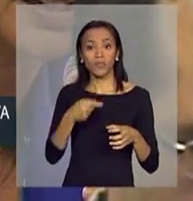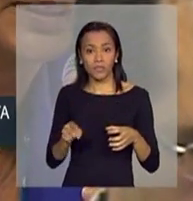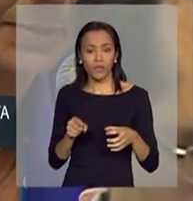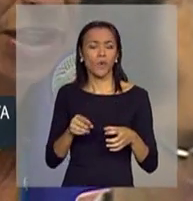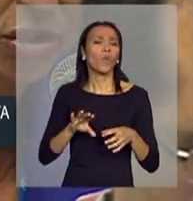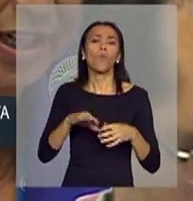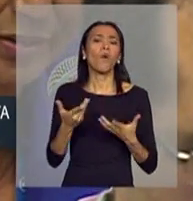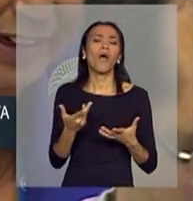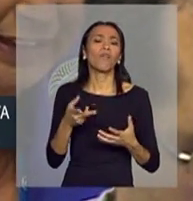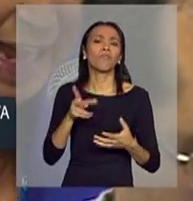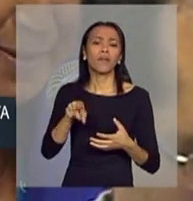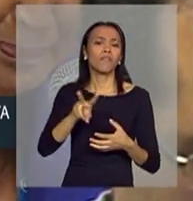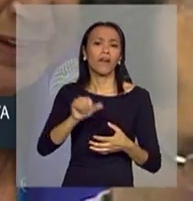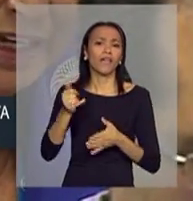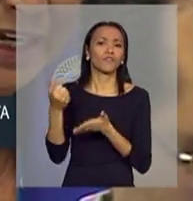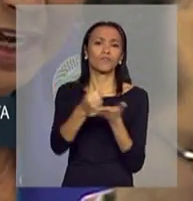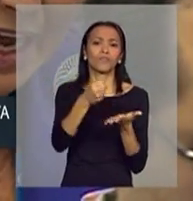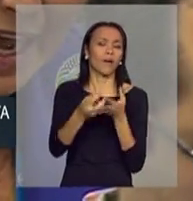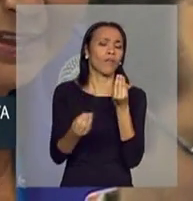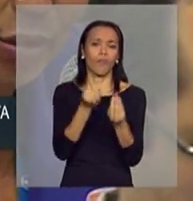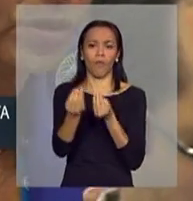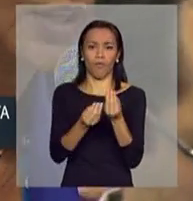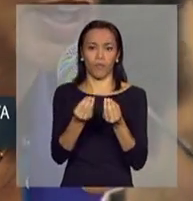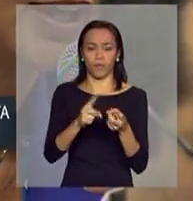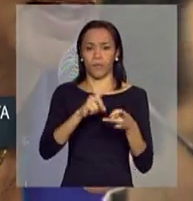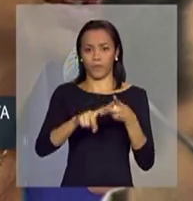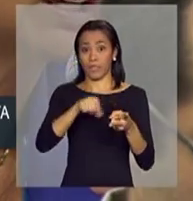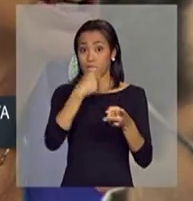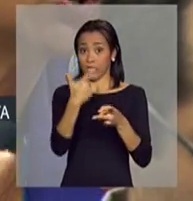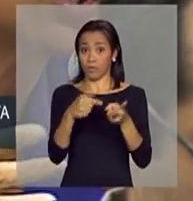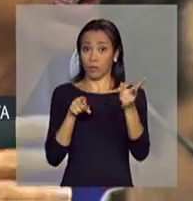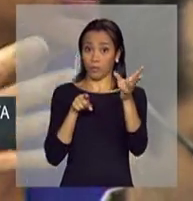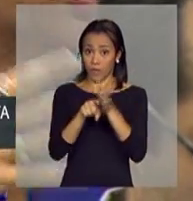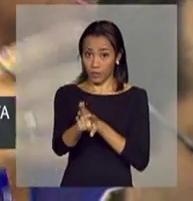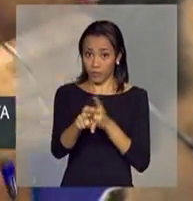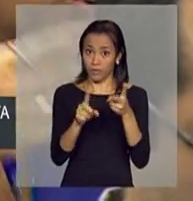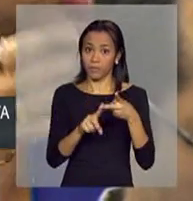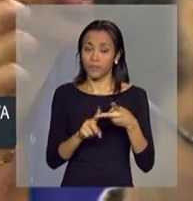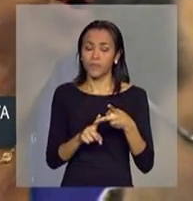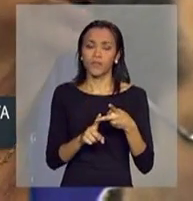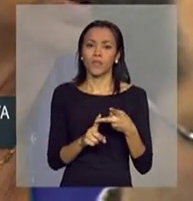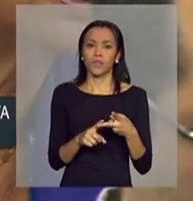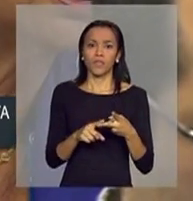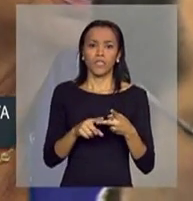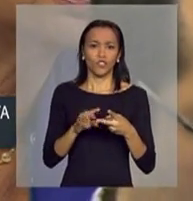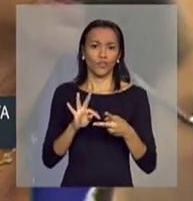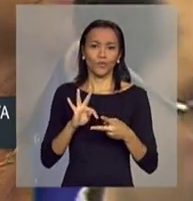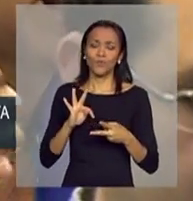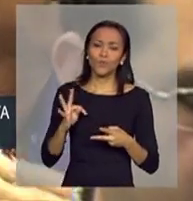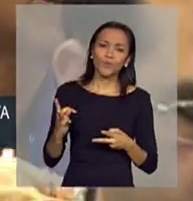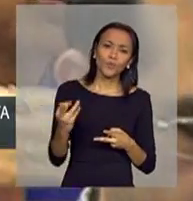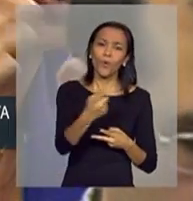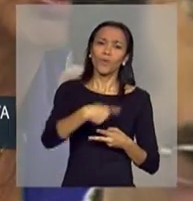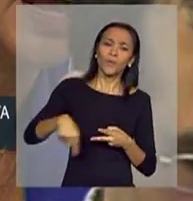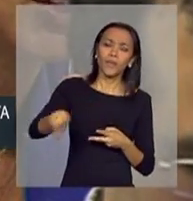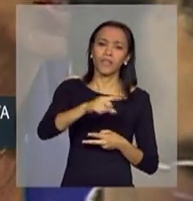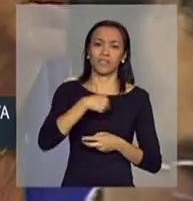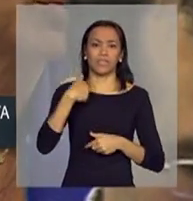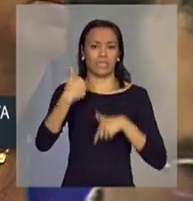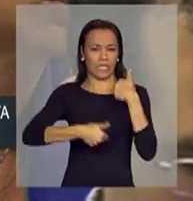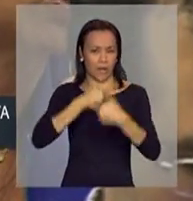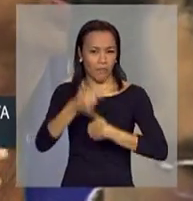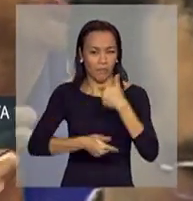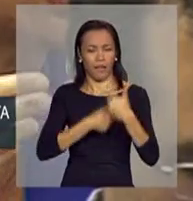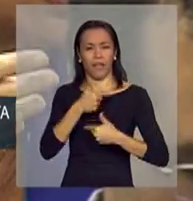colaboração exatamente ele vai dar. A segunda é o seguinte, em função de todo esse trabalho, essa quantidade